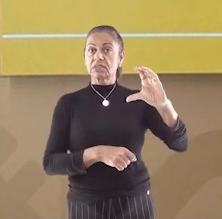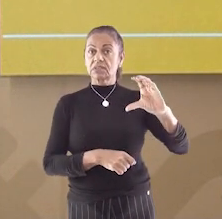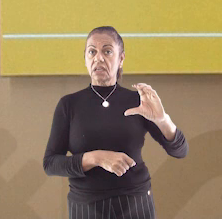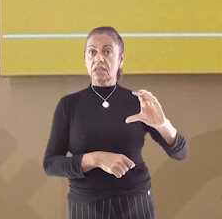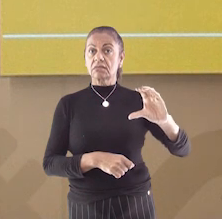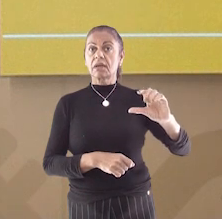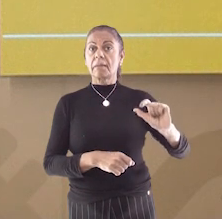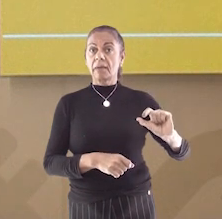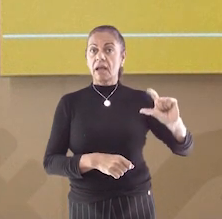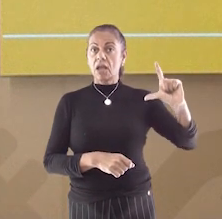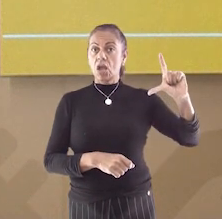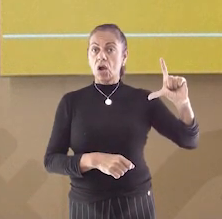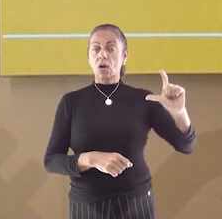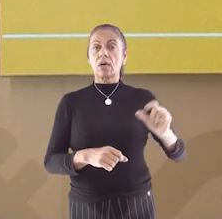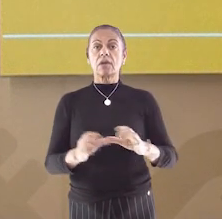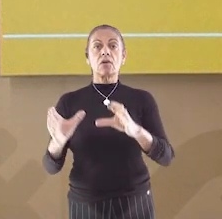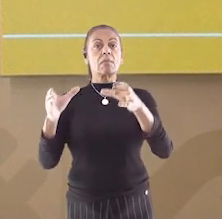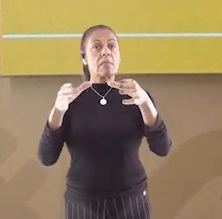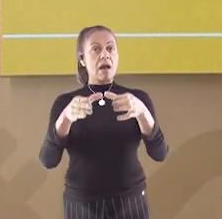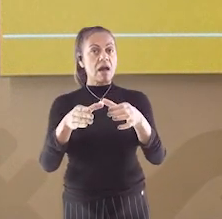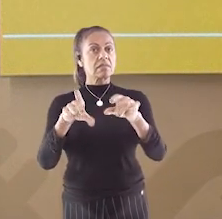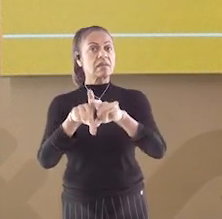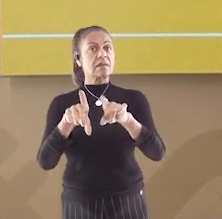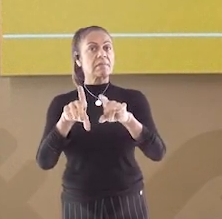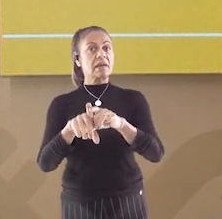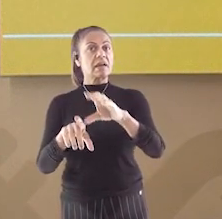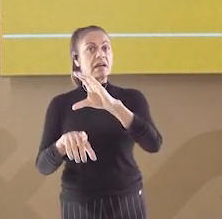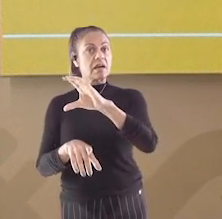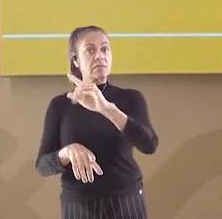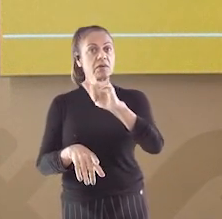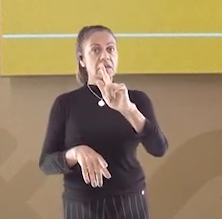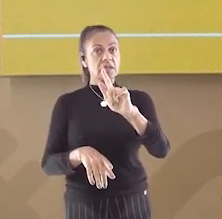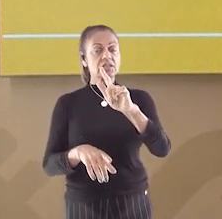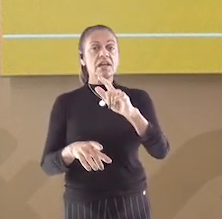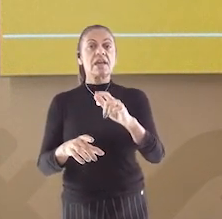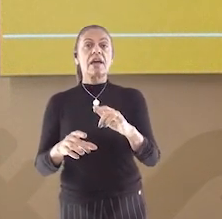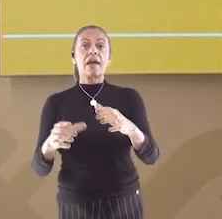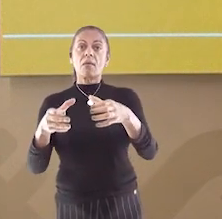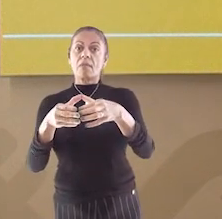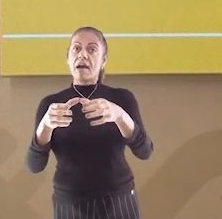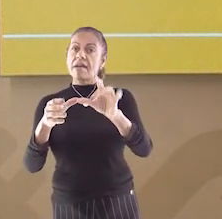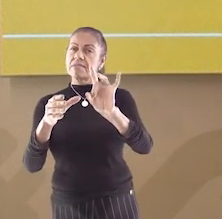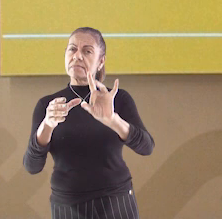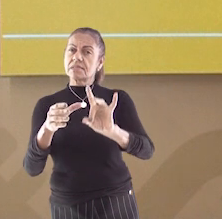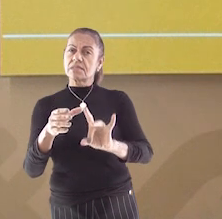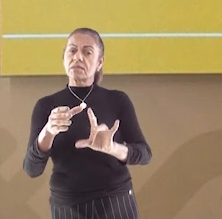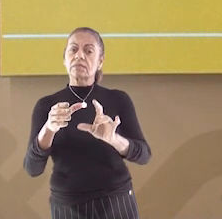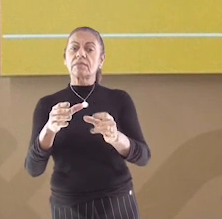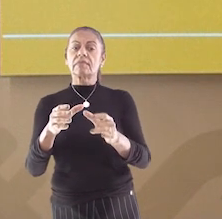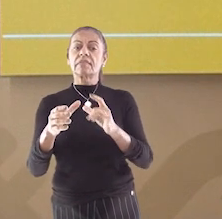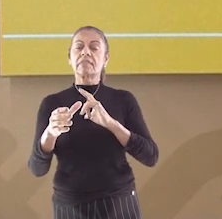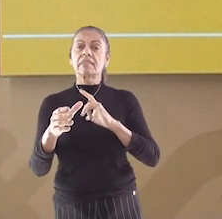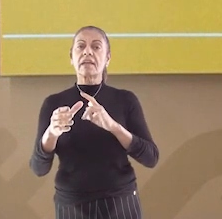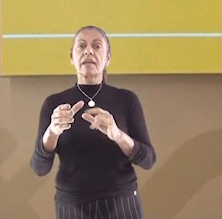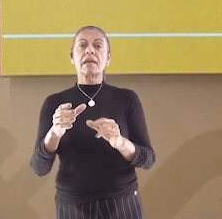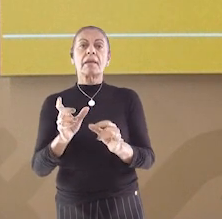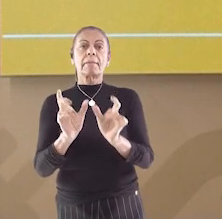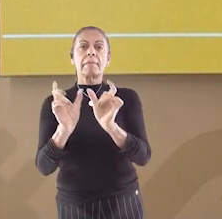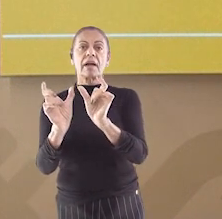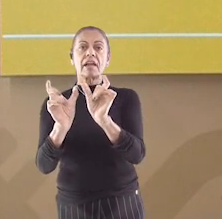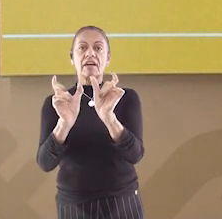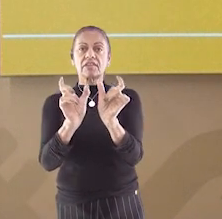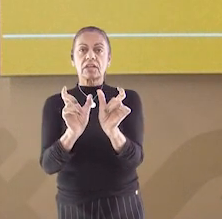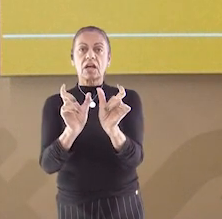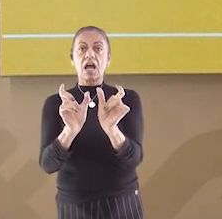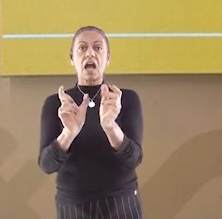escrever com C maiúsculo, ok? E Campo Grande é um bairro específico, ok?